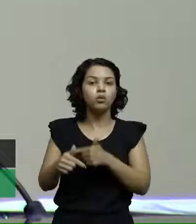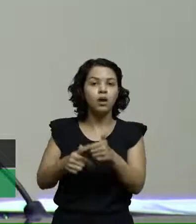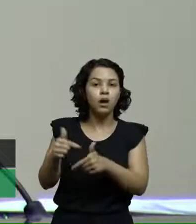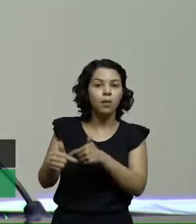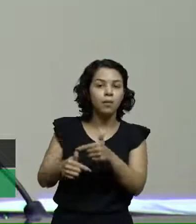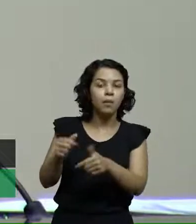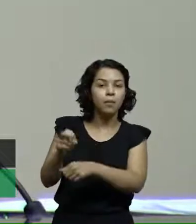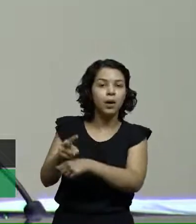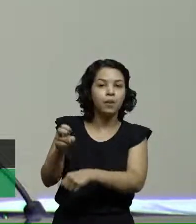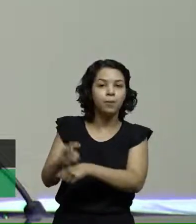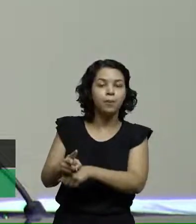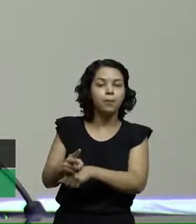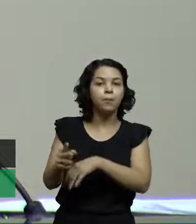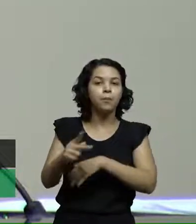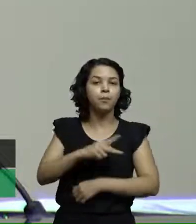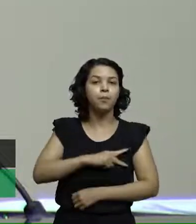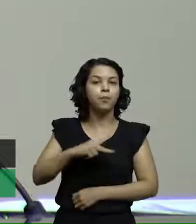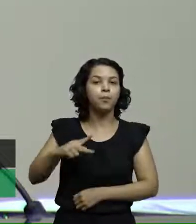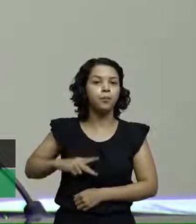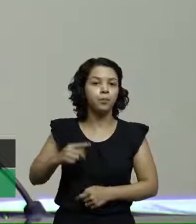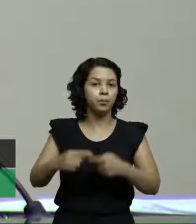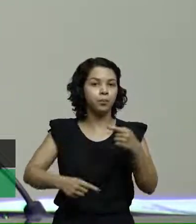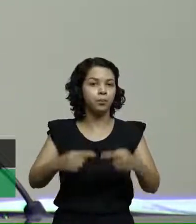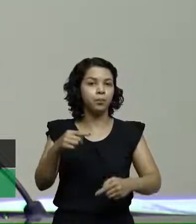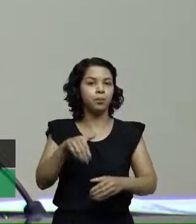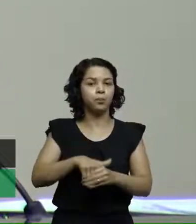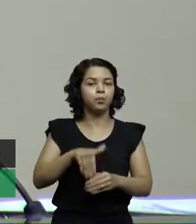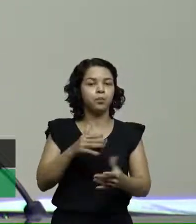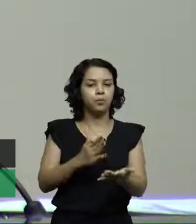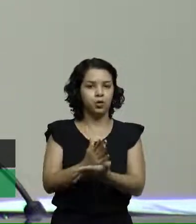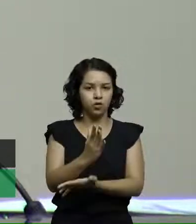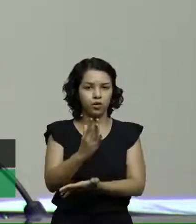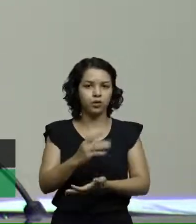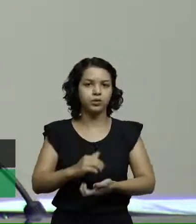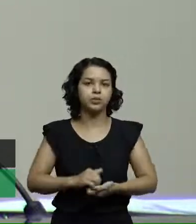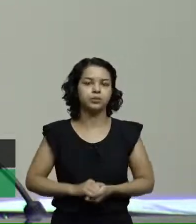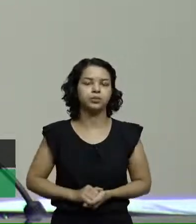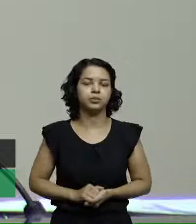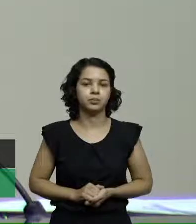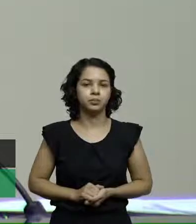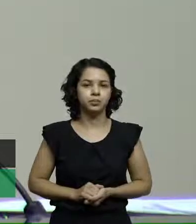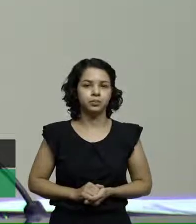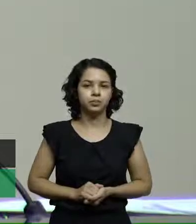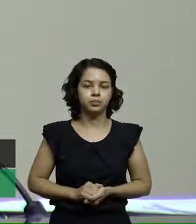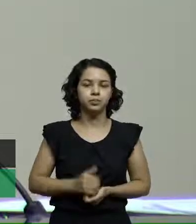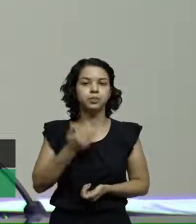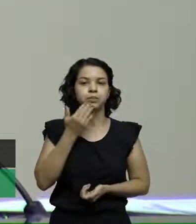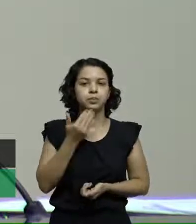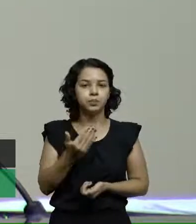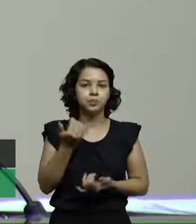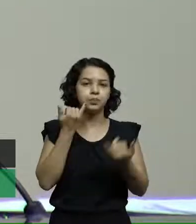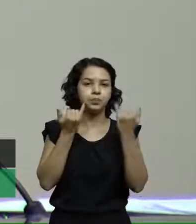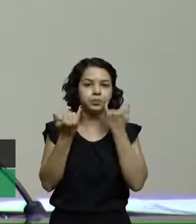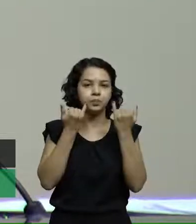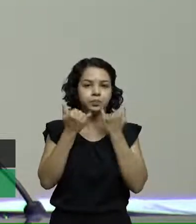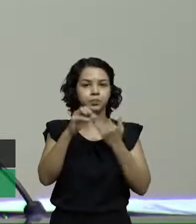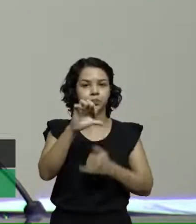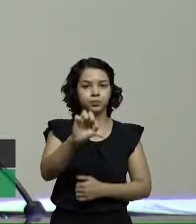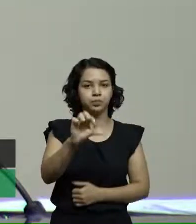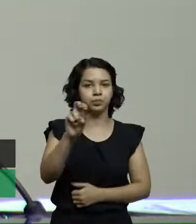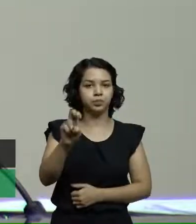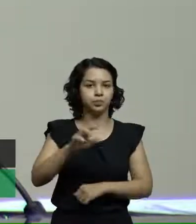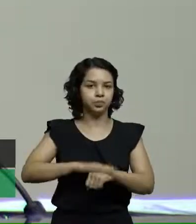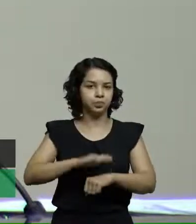Em discussão, em votação, aprovado. Pedido de informação 95,